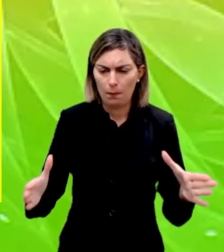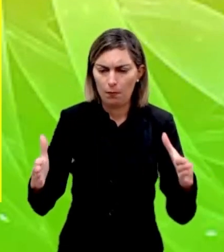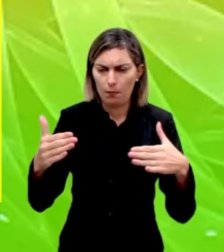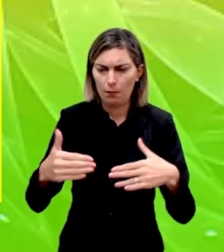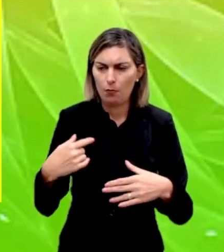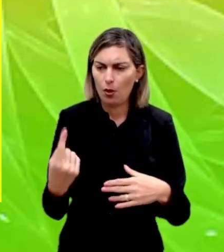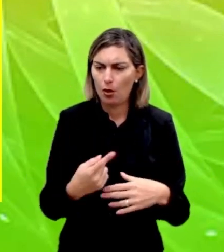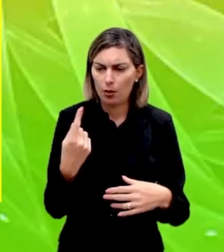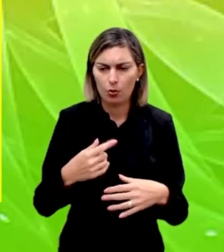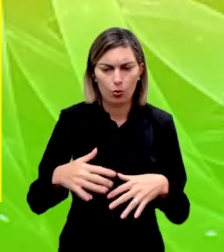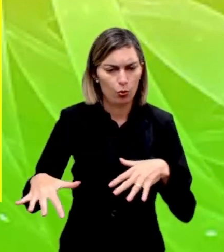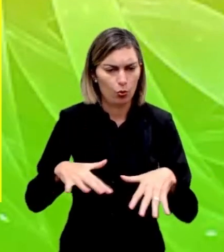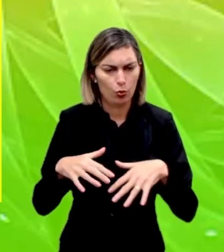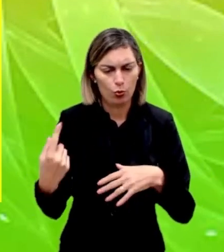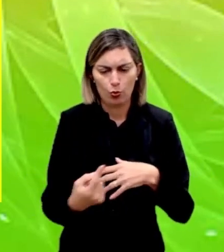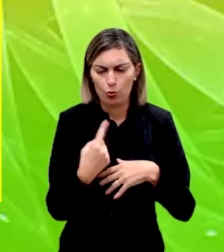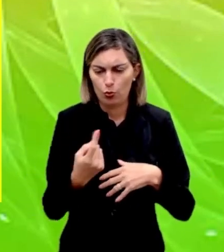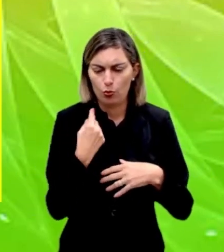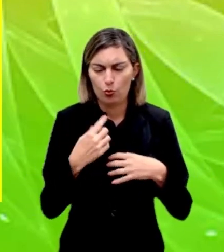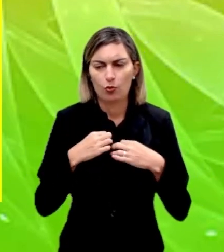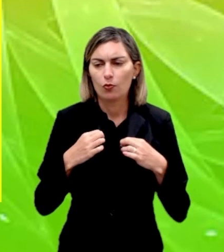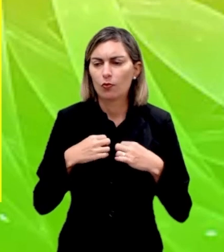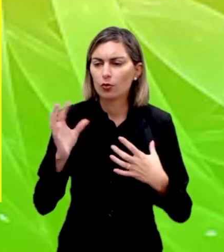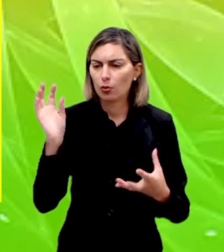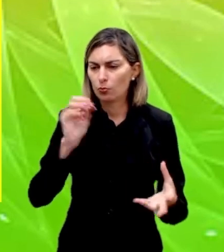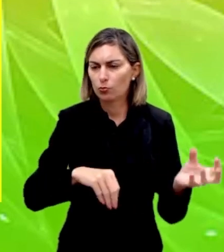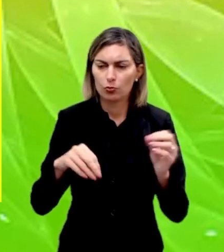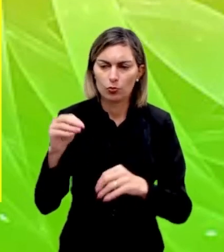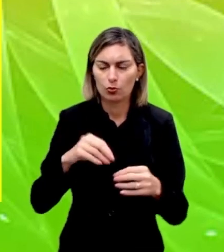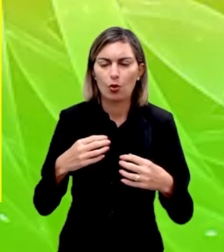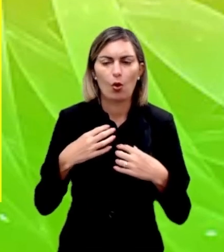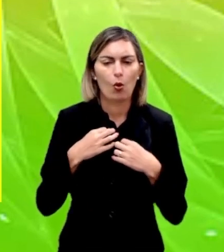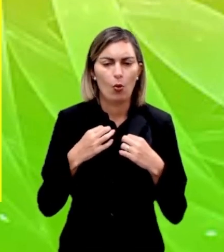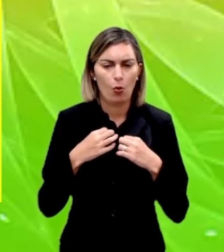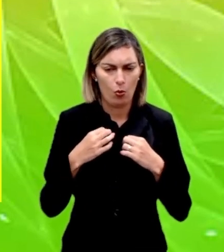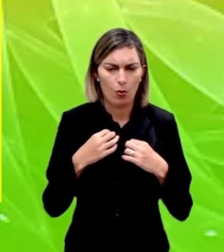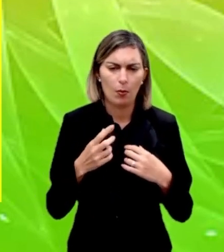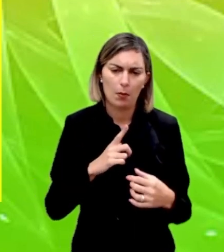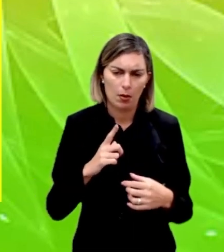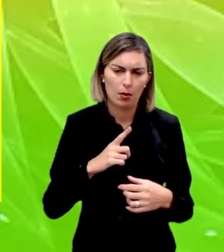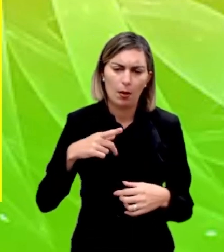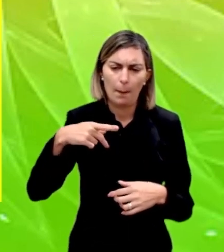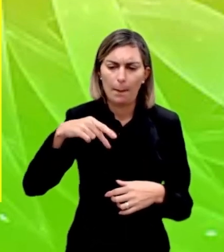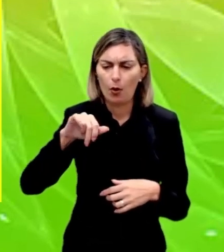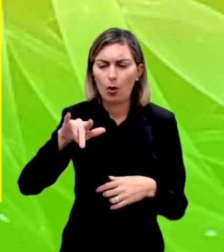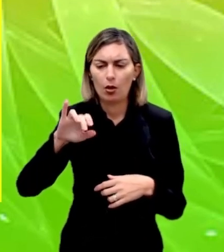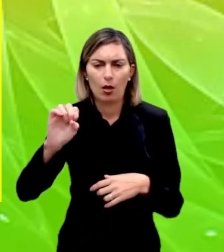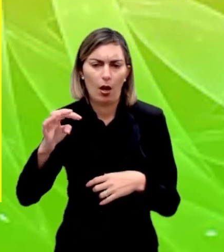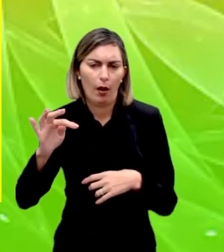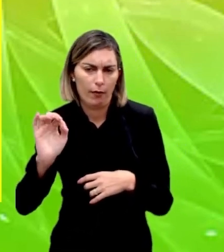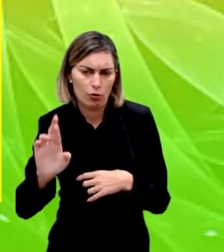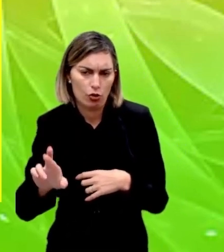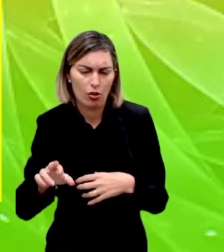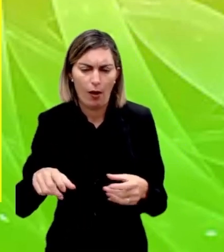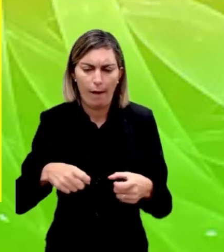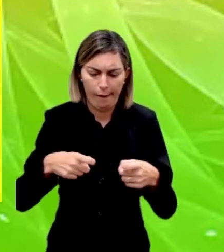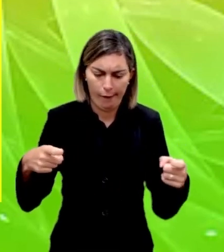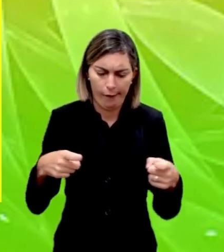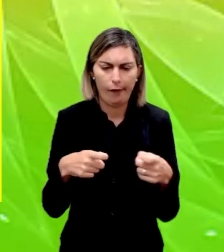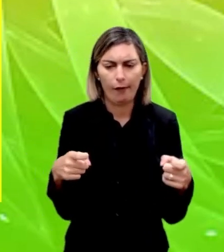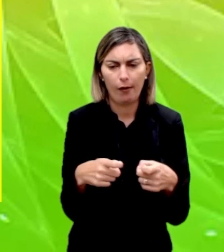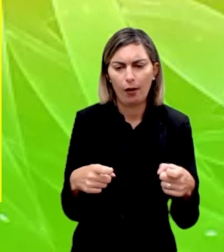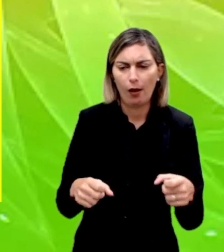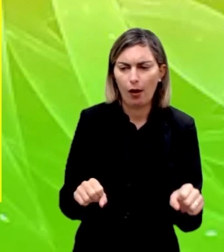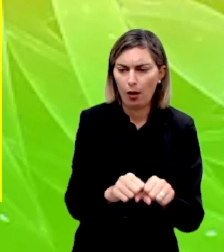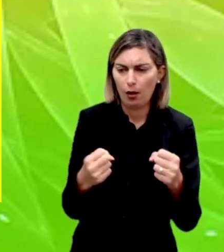em funcionamento e você coloca ali roupas que contém poliéster, contém elastano, ela